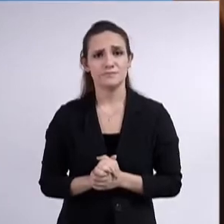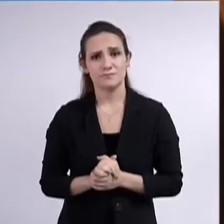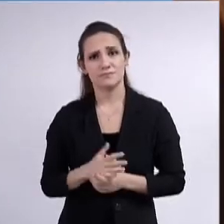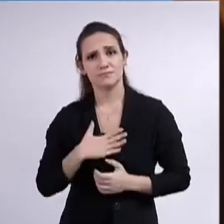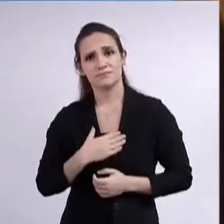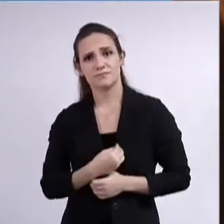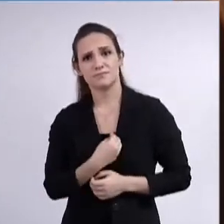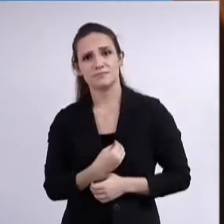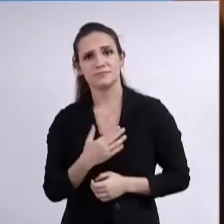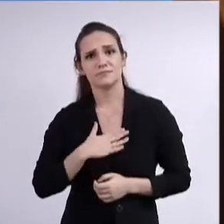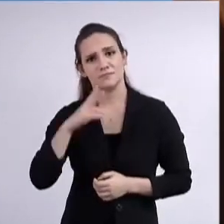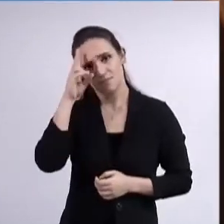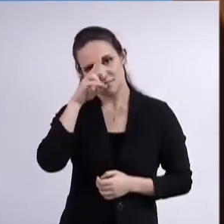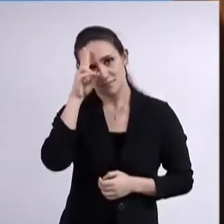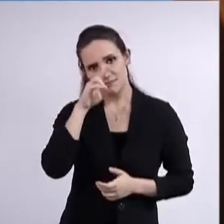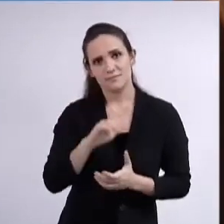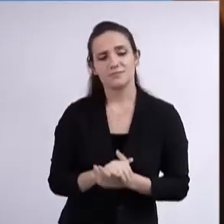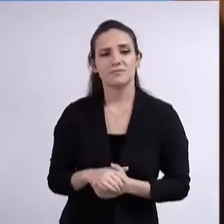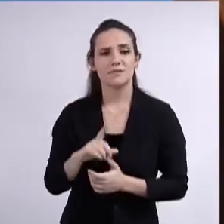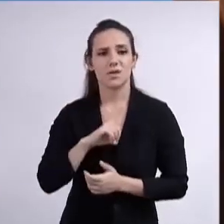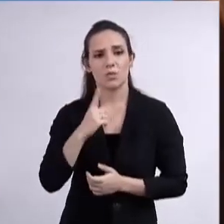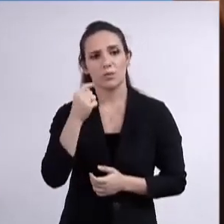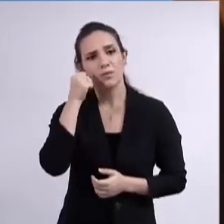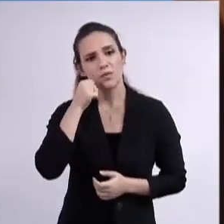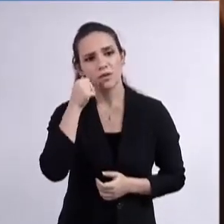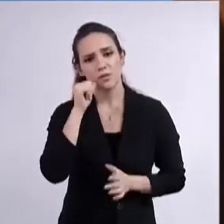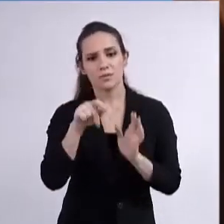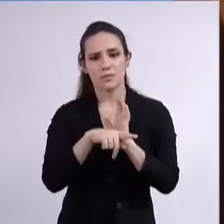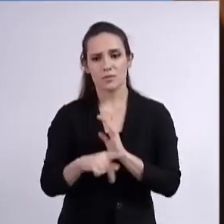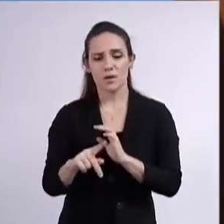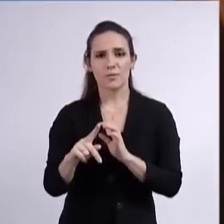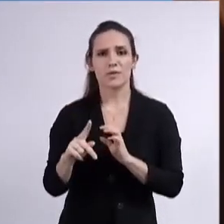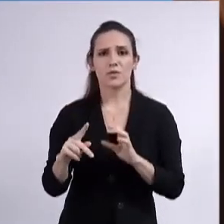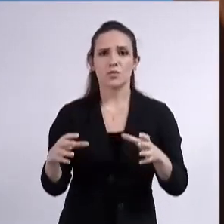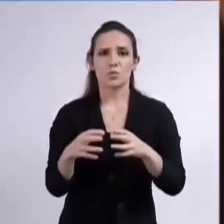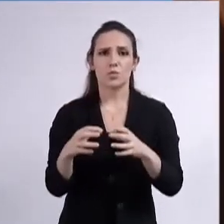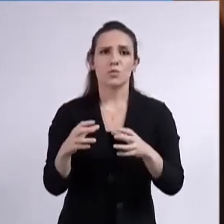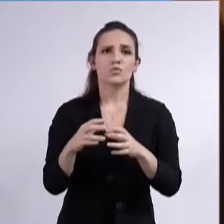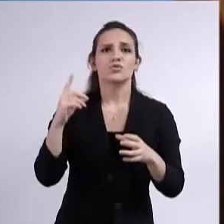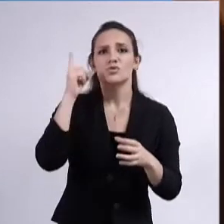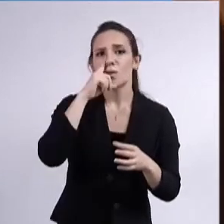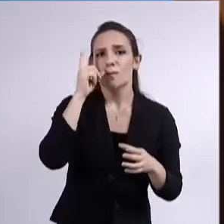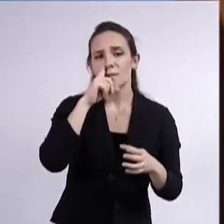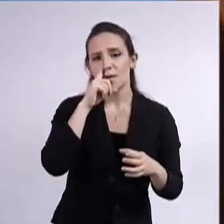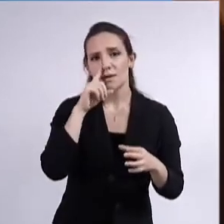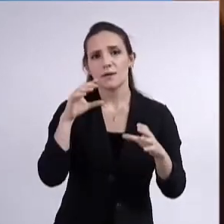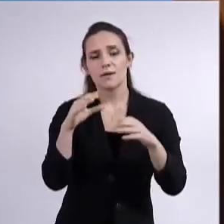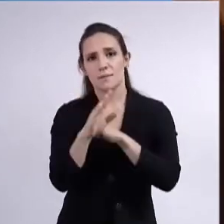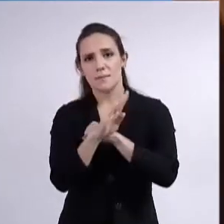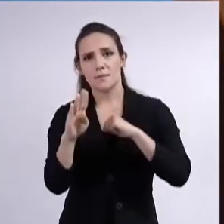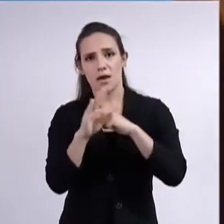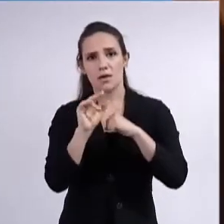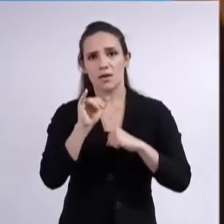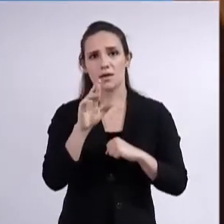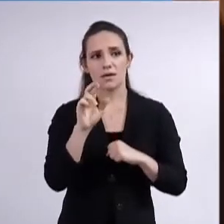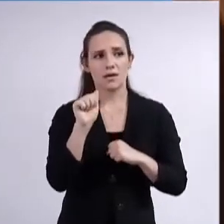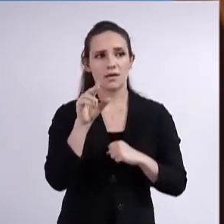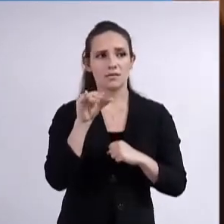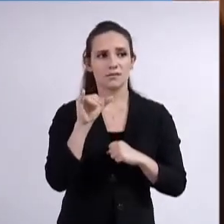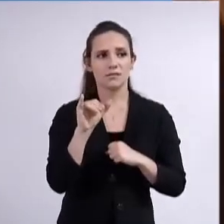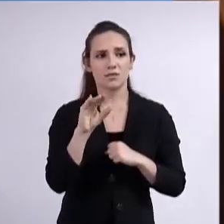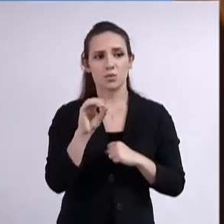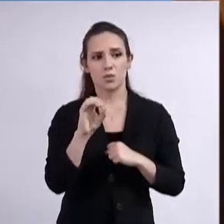história, hoje uma senhora, presidente do clube de mães do bairro Iraci Coelho,